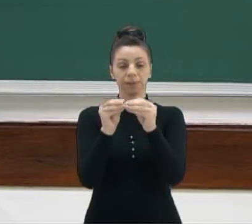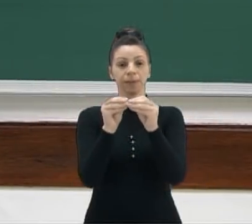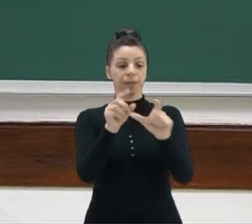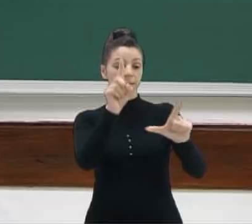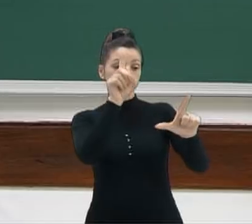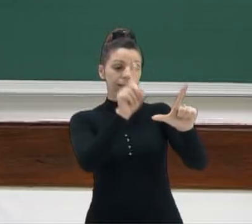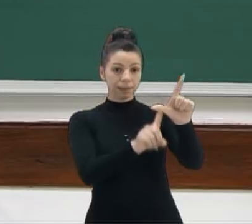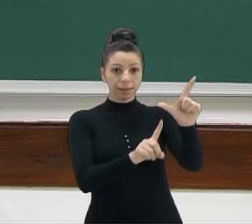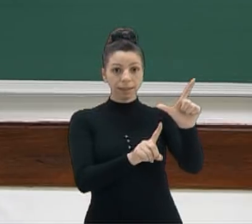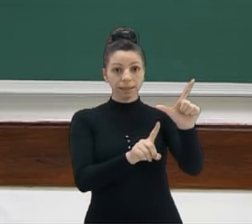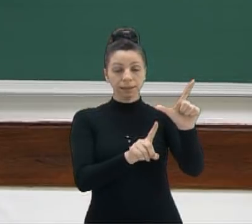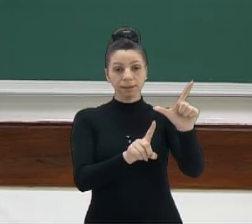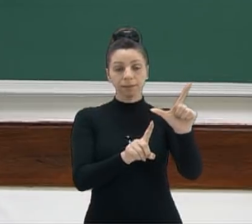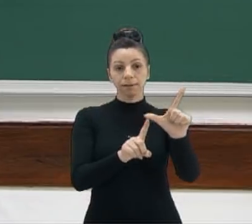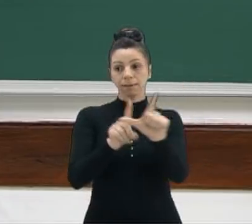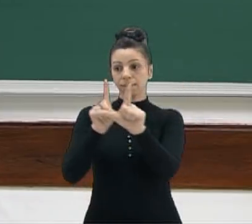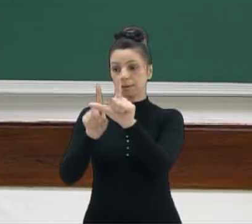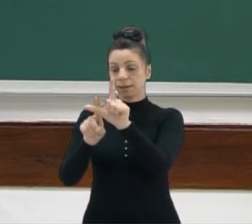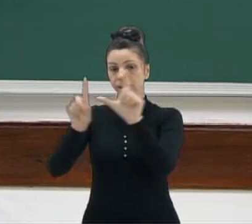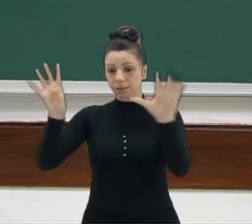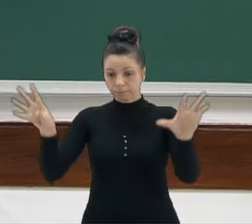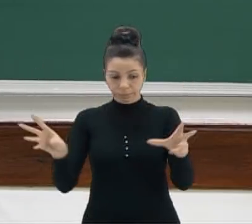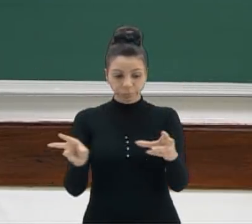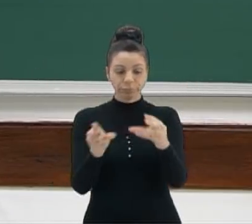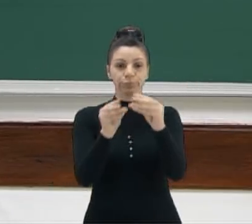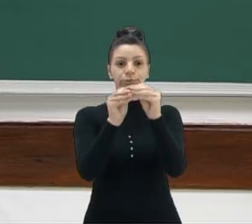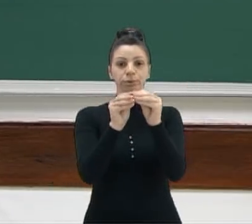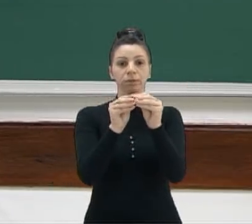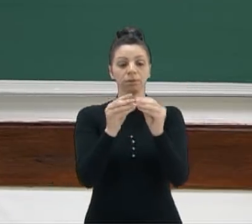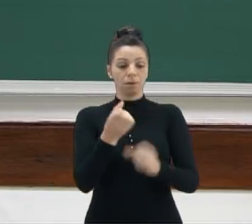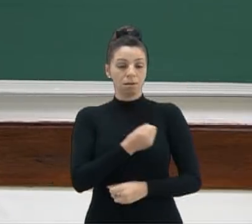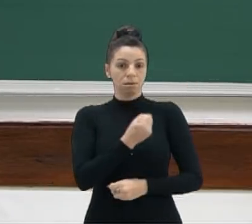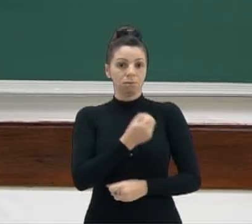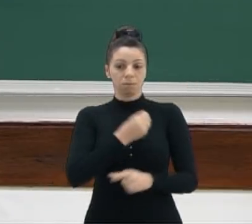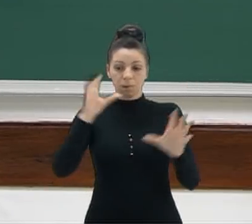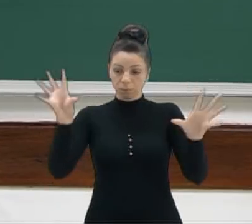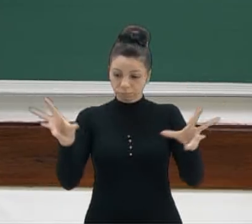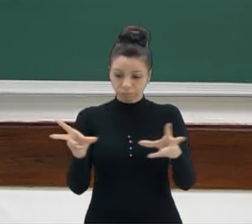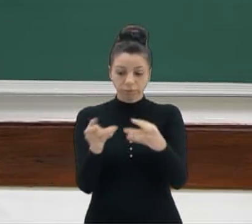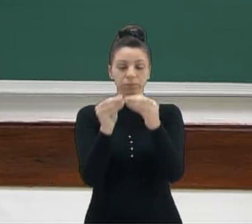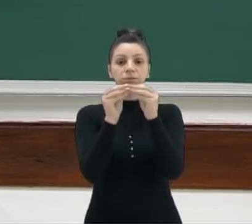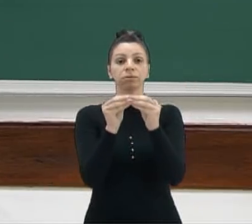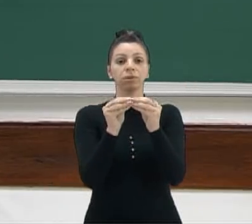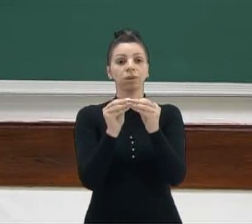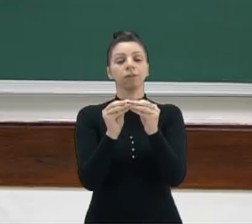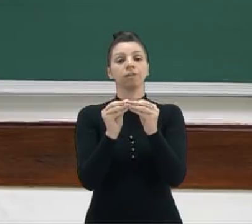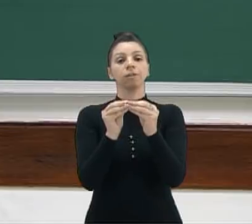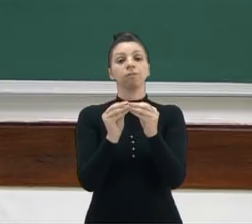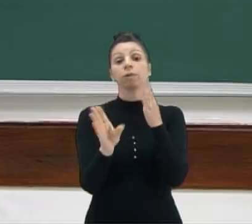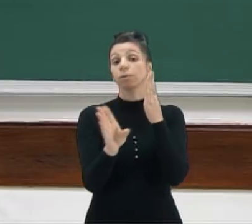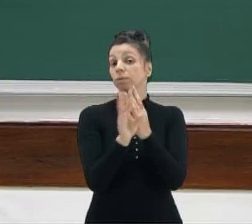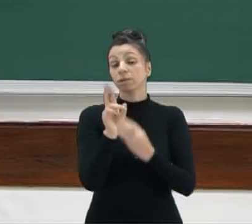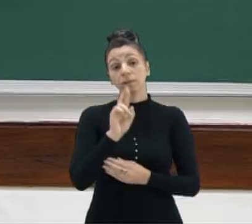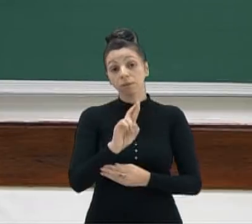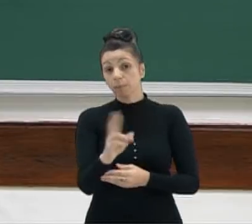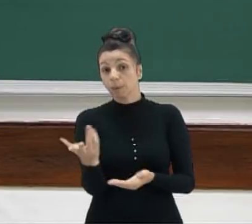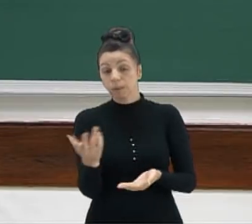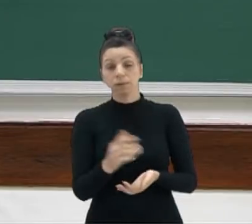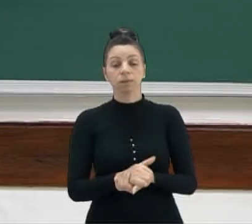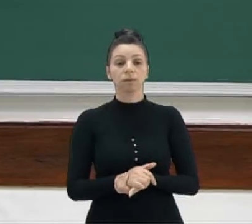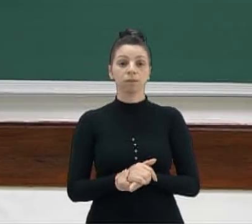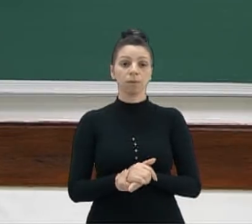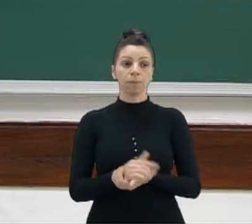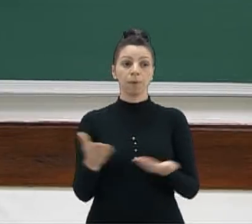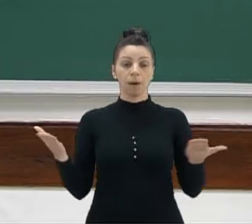letras que são iguais, que são semelhantes, e vou fazer a conta. No caso desse exercício, agora que nós vamos fazer,